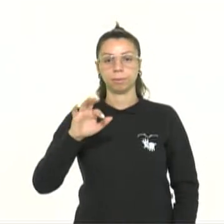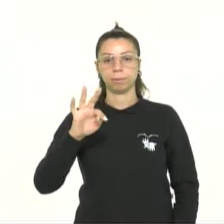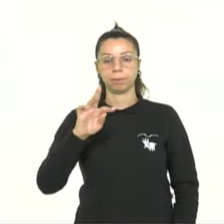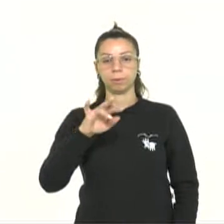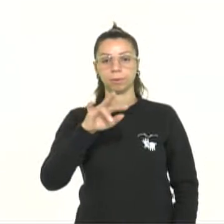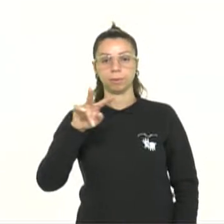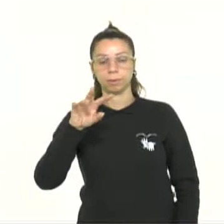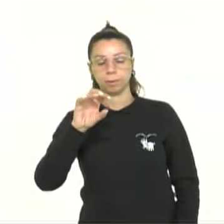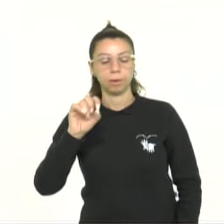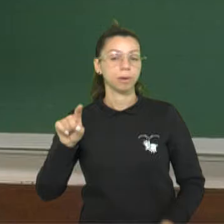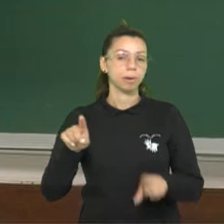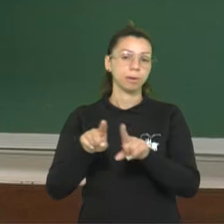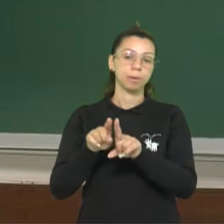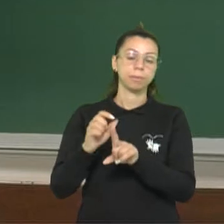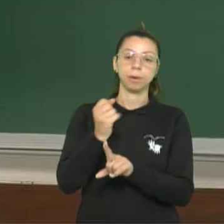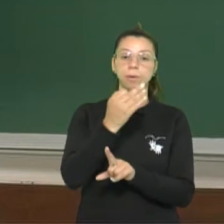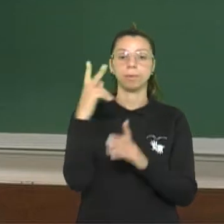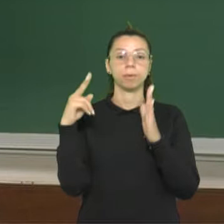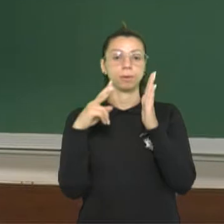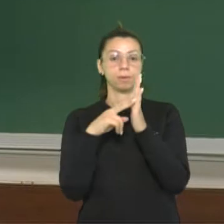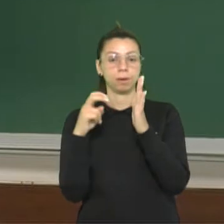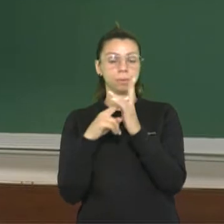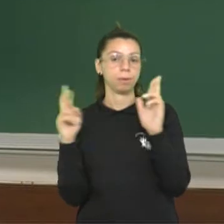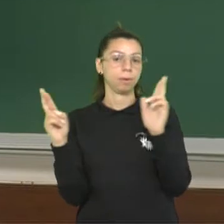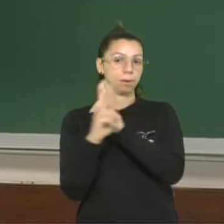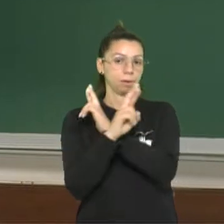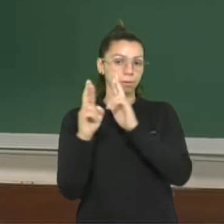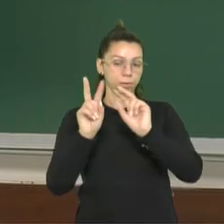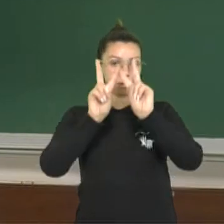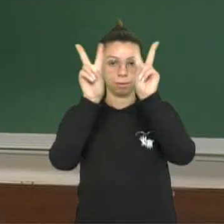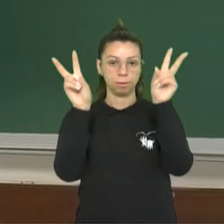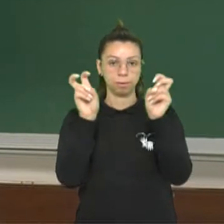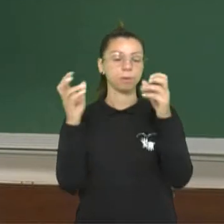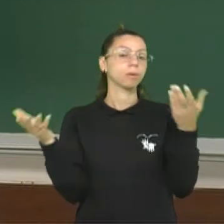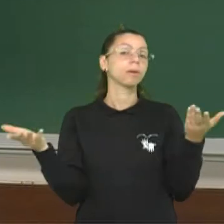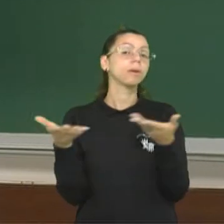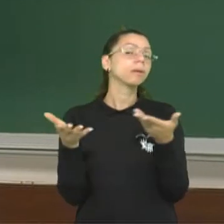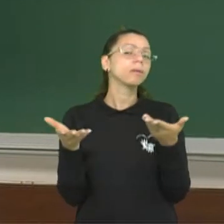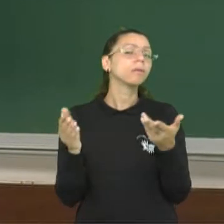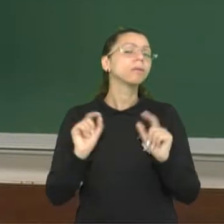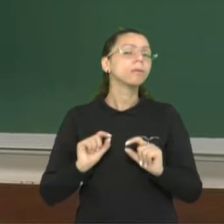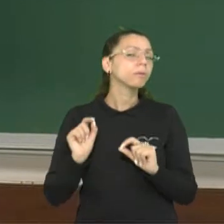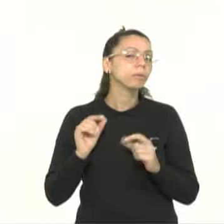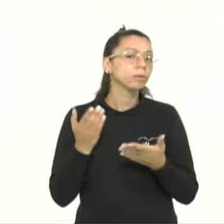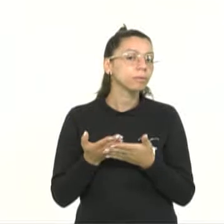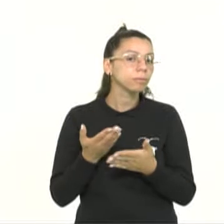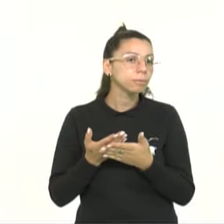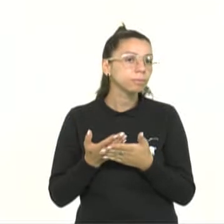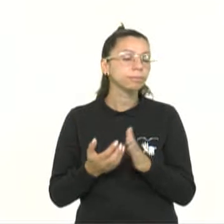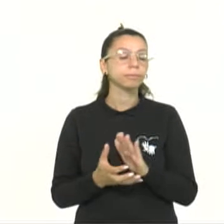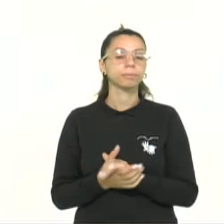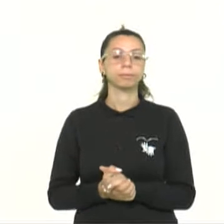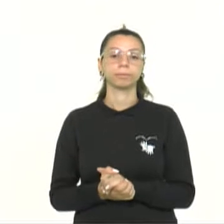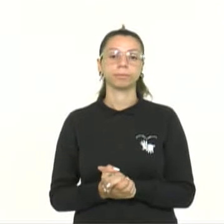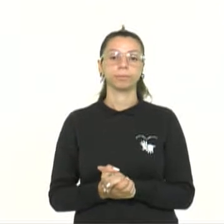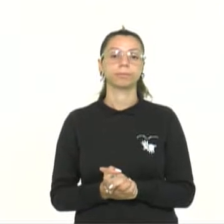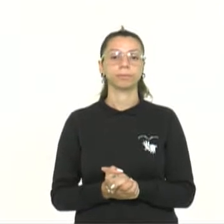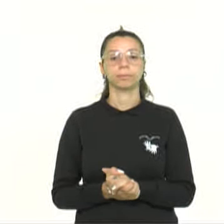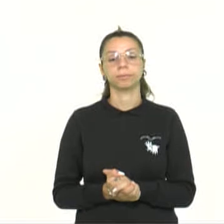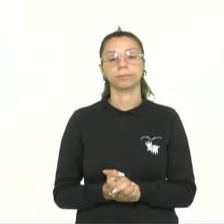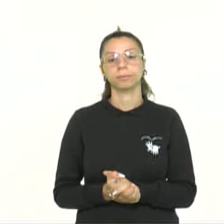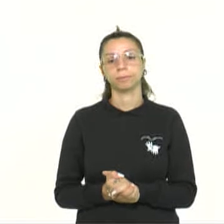relacionadas à temática. En la clase de hoy vamos a ver conociendo y respetando